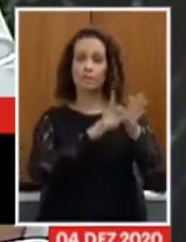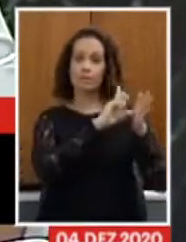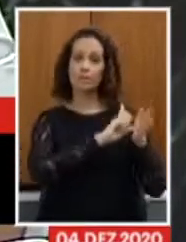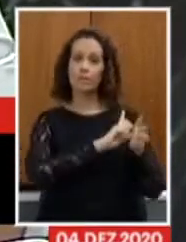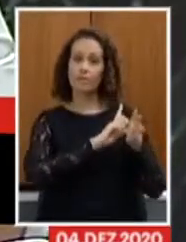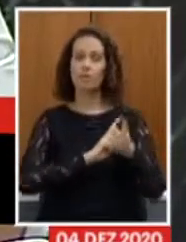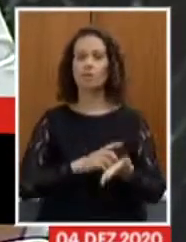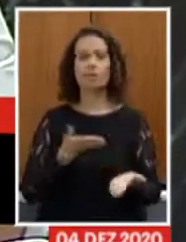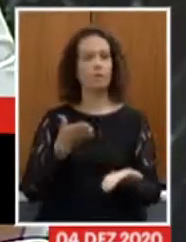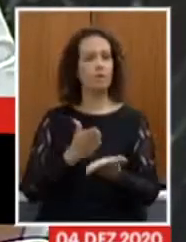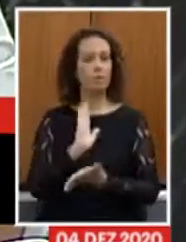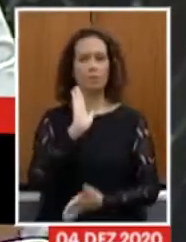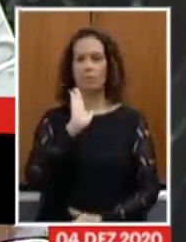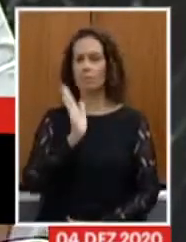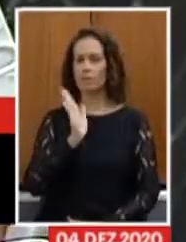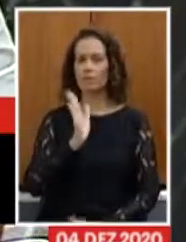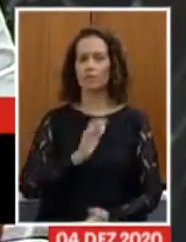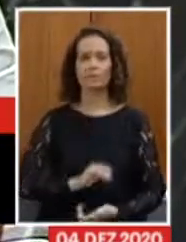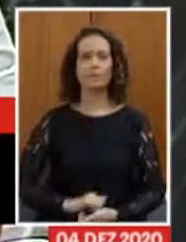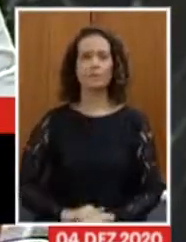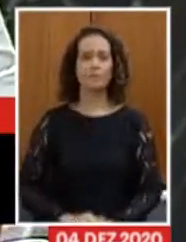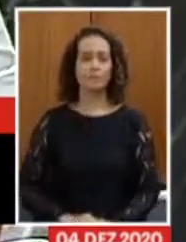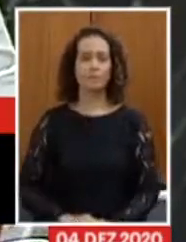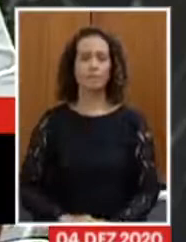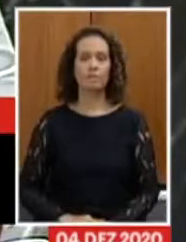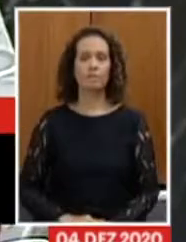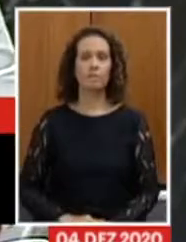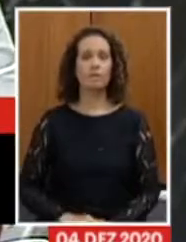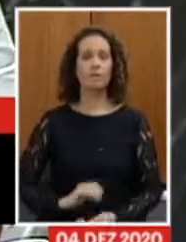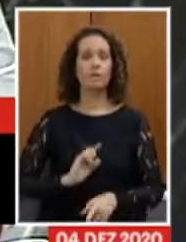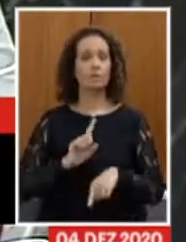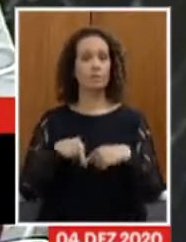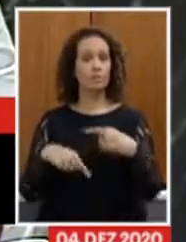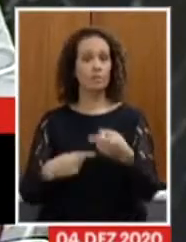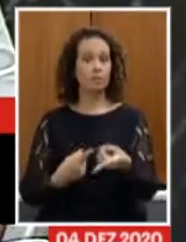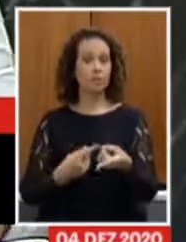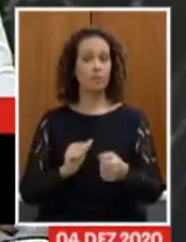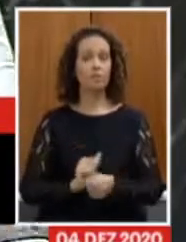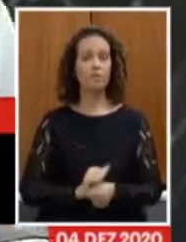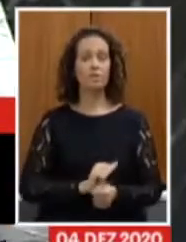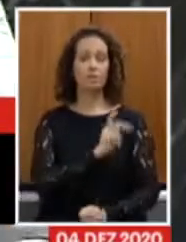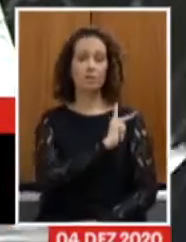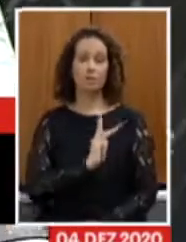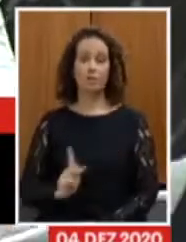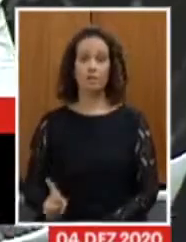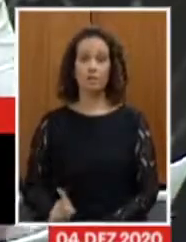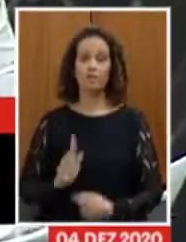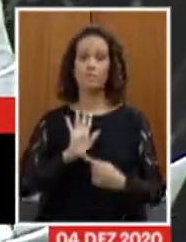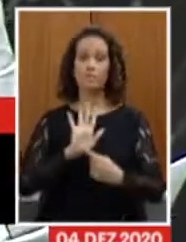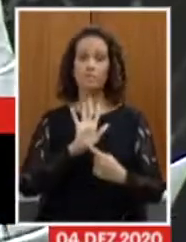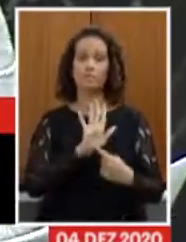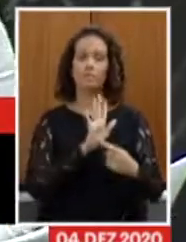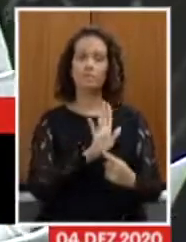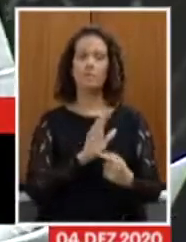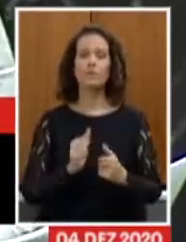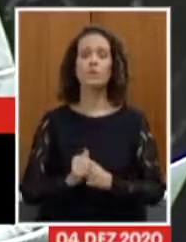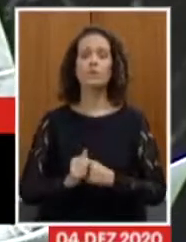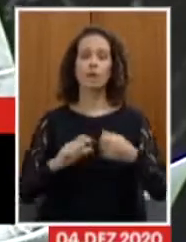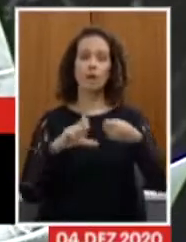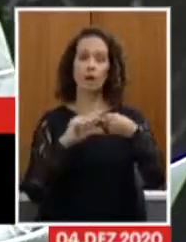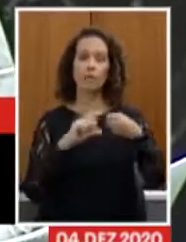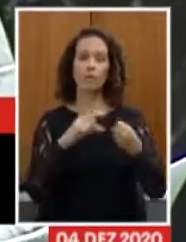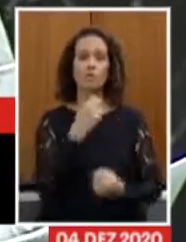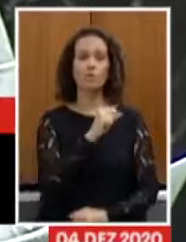é aprovada sem restrições. A seguir, a presidência profere decisão nos termos do artigo 83 do